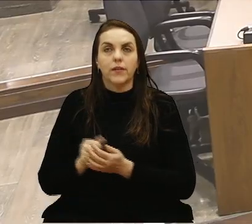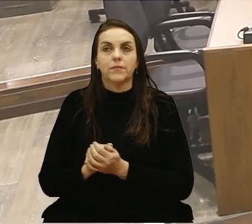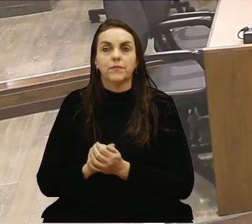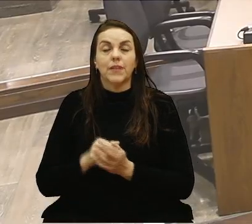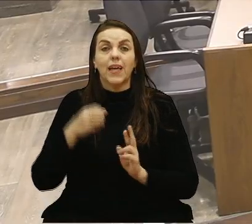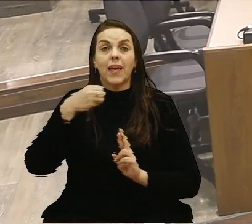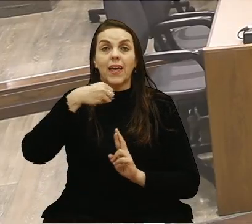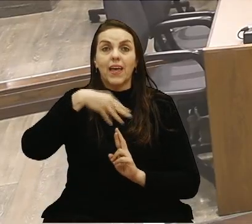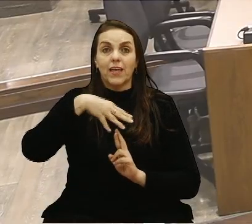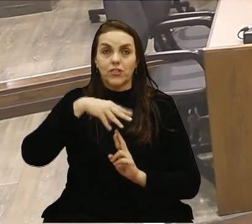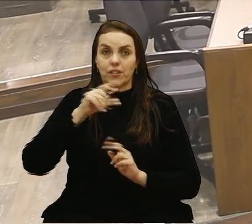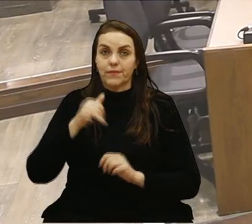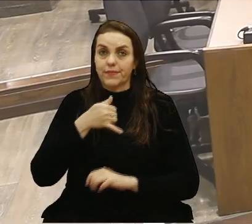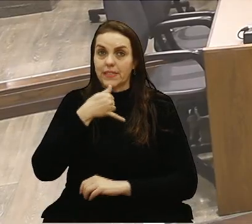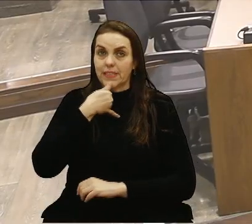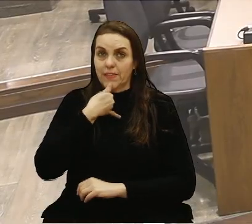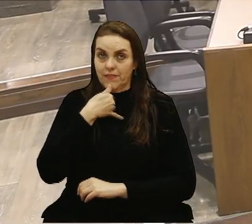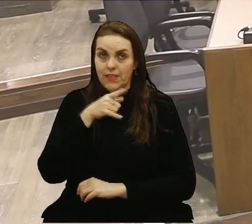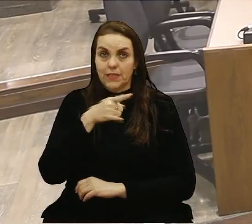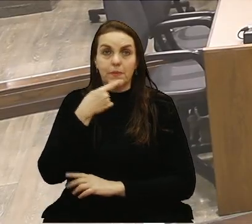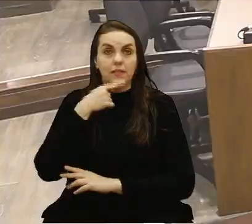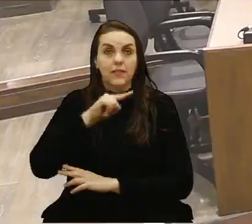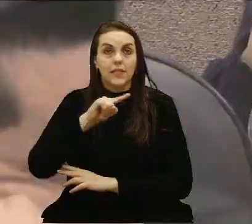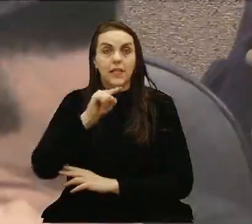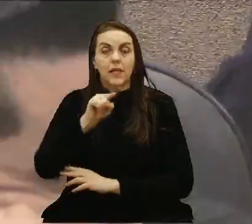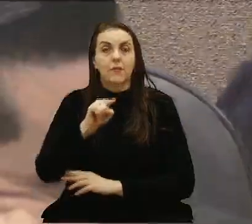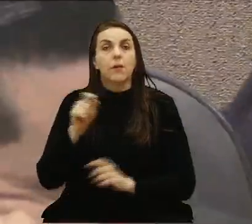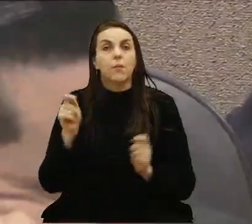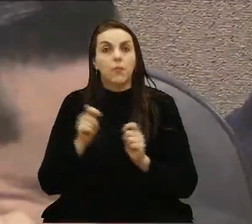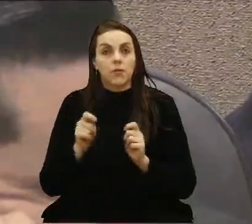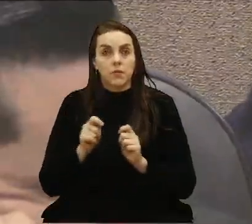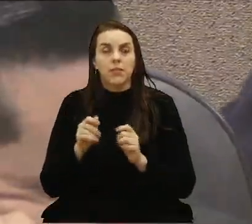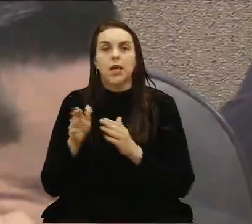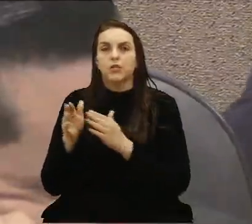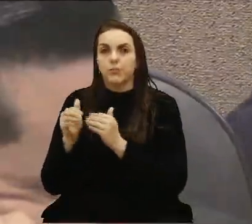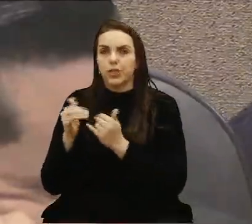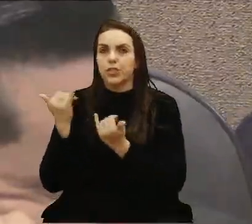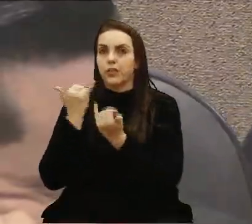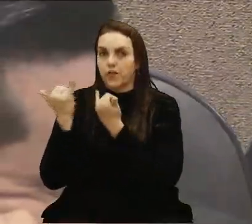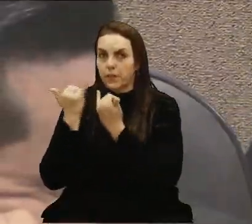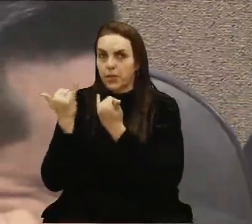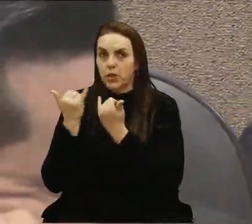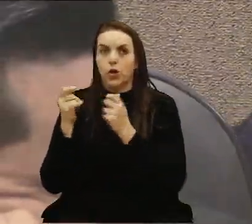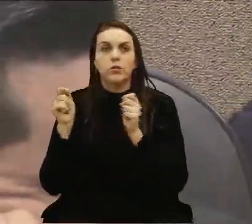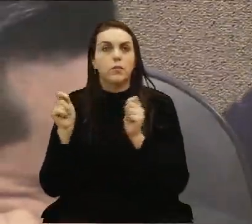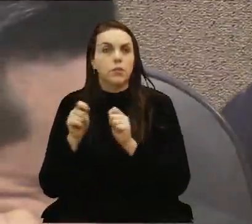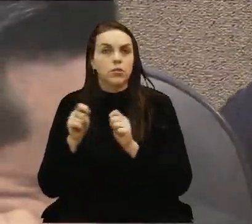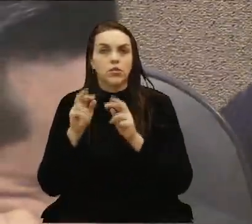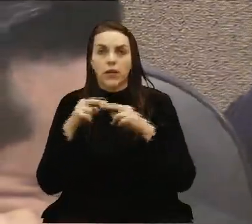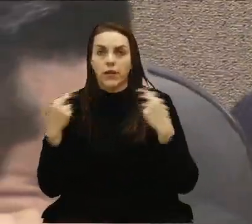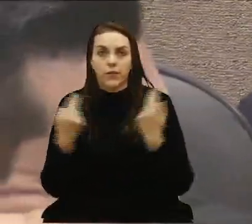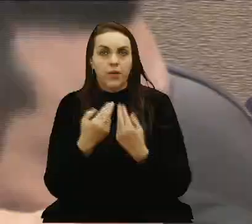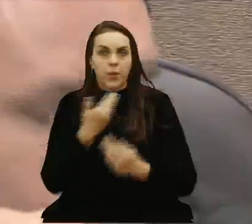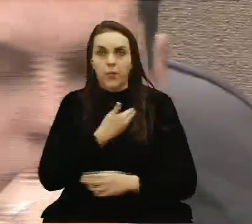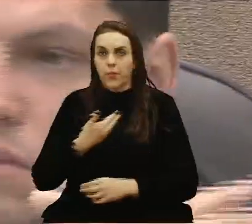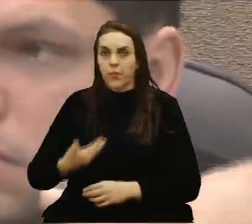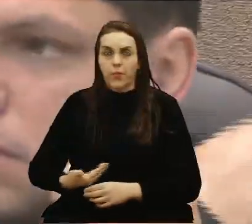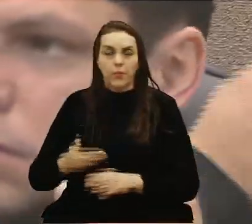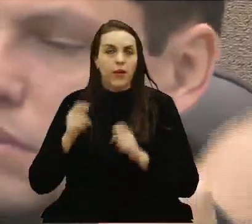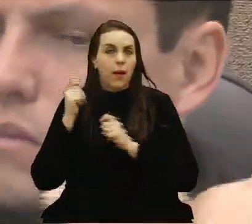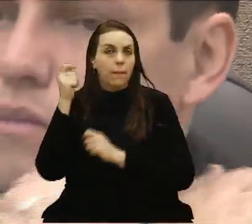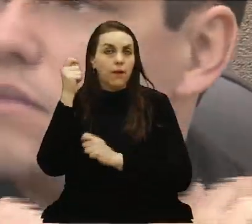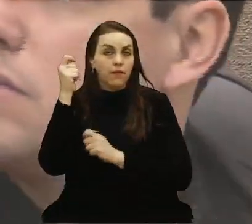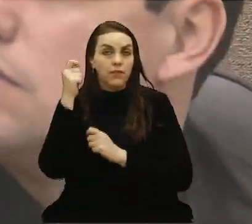RGE, infelizmente, né, vereador Caleb, a gente pode fazer isso, né? Pode fazer pedido de informação, pode fazer audiência pública, pode fazer alguma manifestação